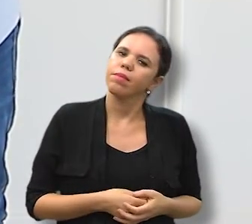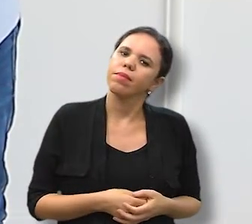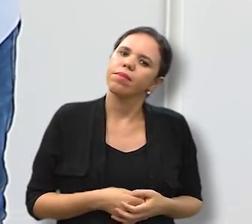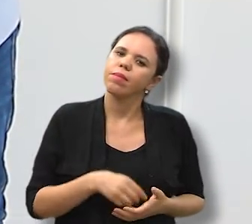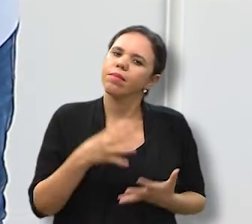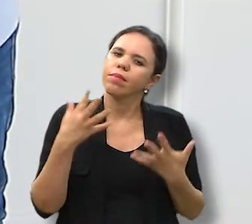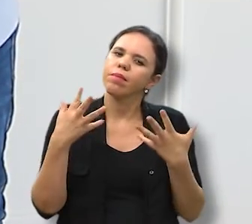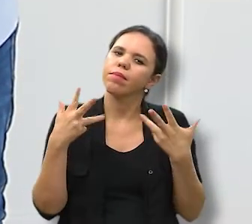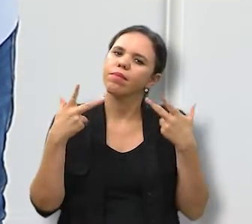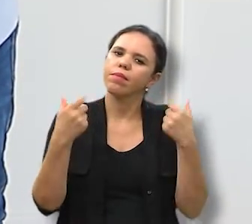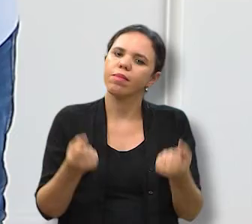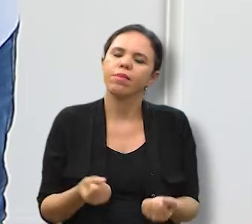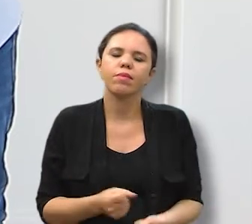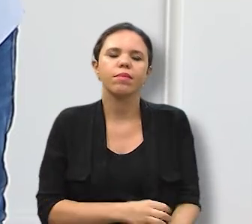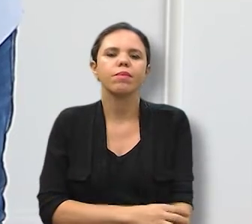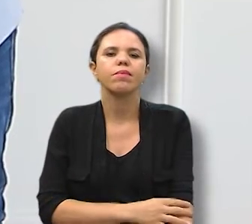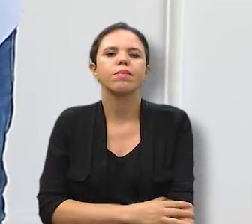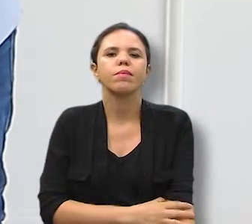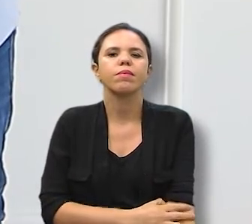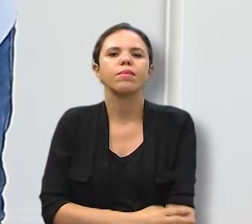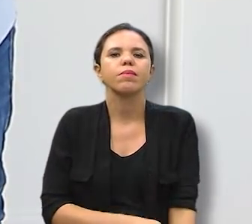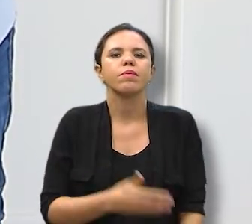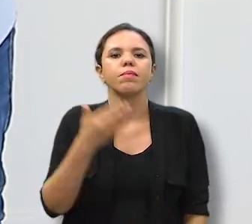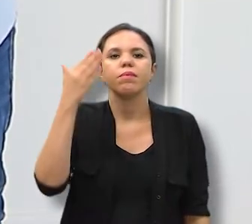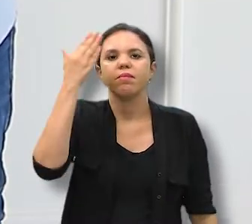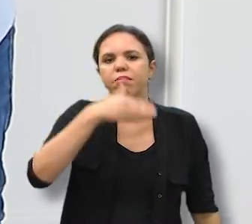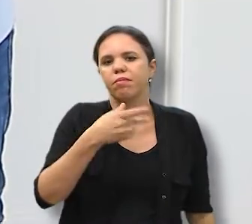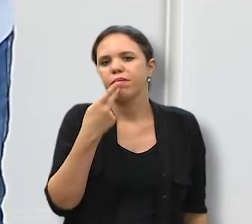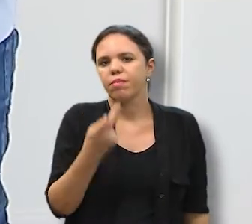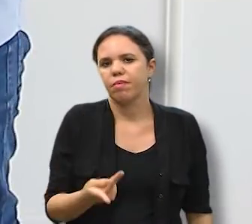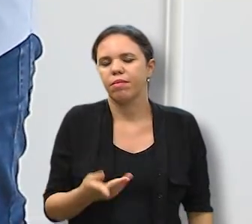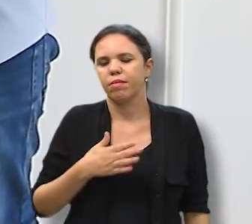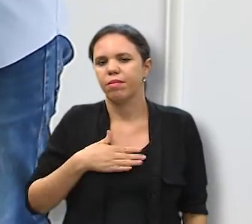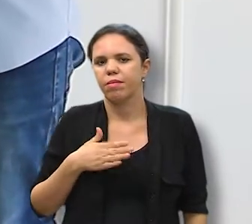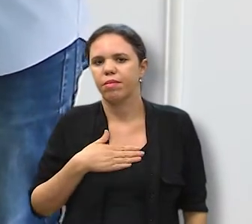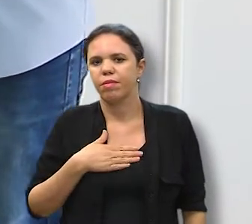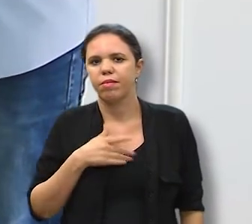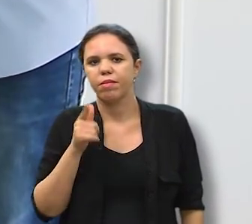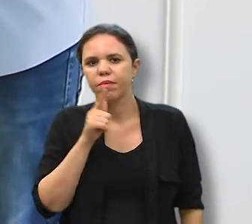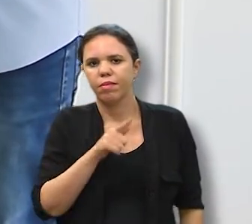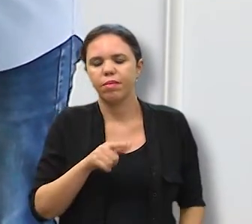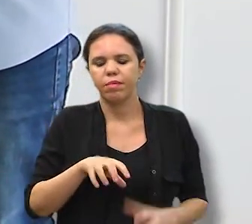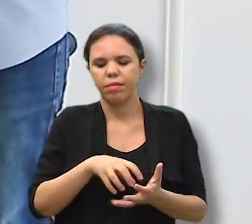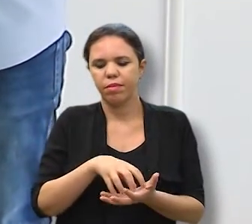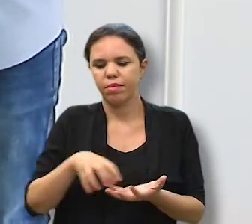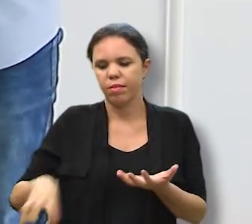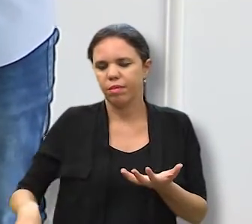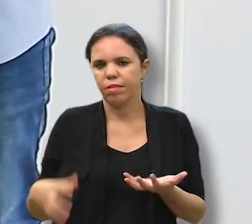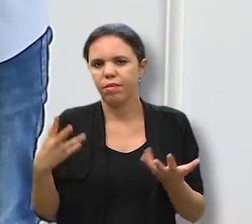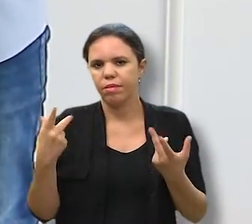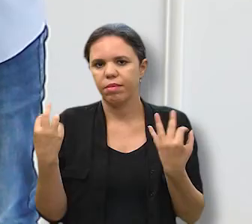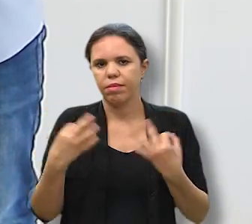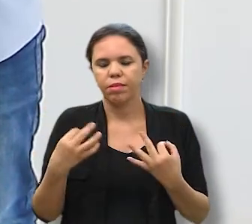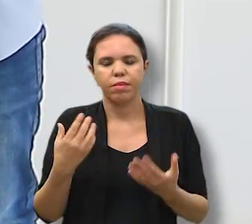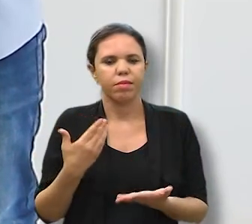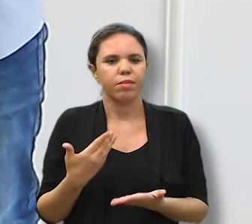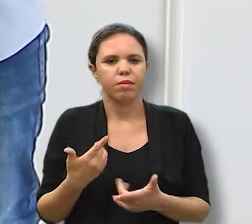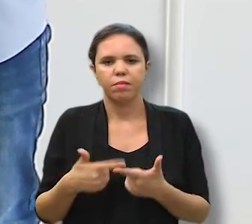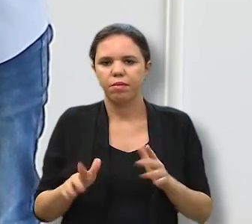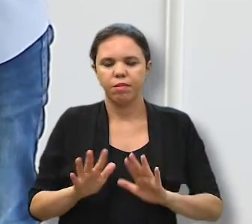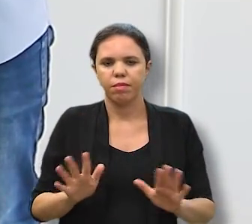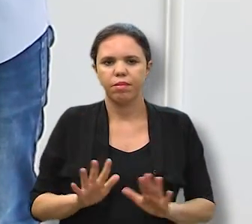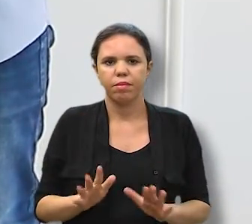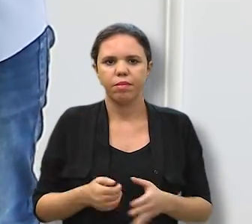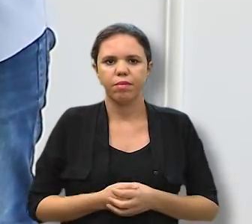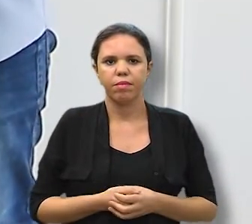ficou maravilhoso. E eu vou revelar um negócio aqui pra vocês. O meu eu consigo desenformar. Sai bonitinho, não quebra.